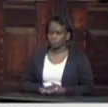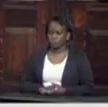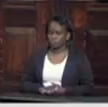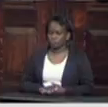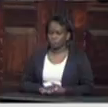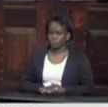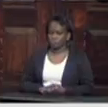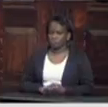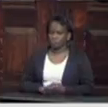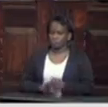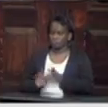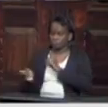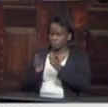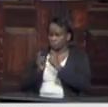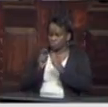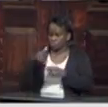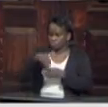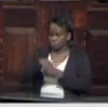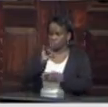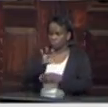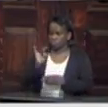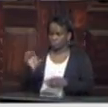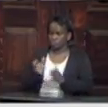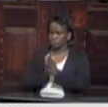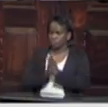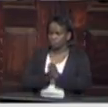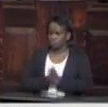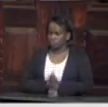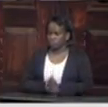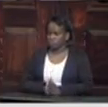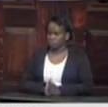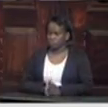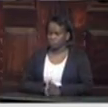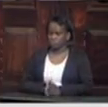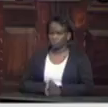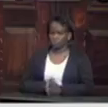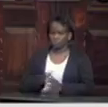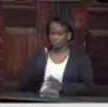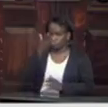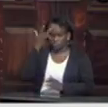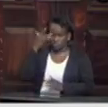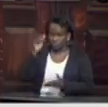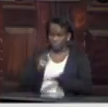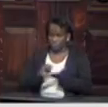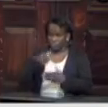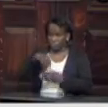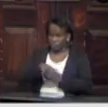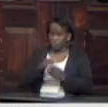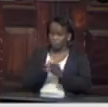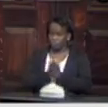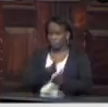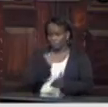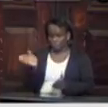Estamos em processo de votação nominal, pediria àqueles que ainda não votaram para votar.